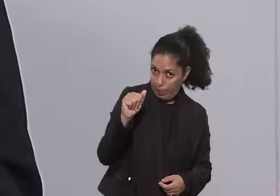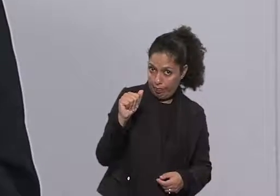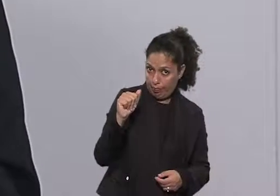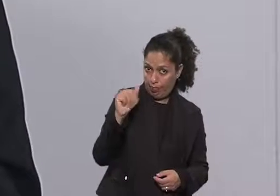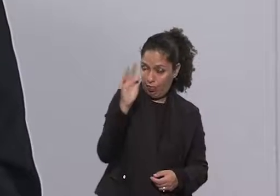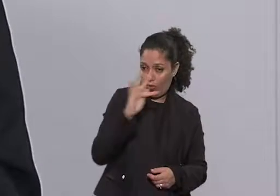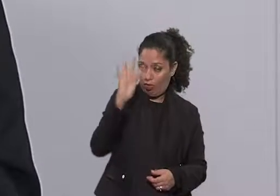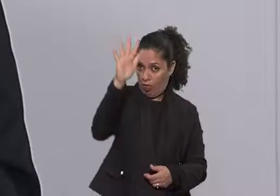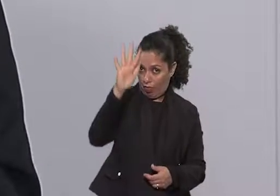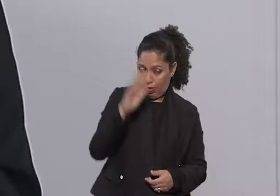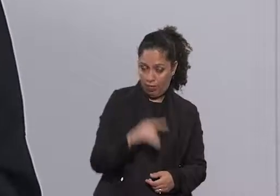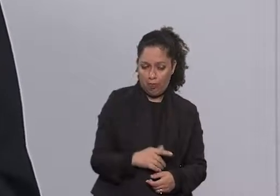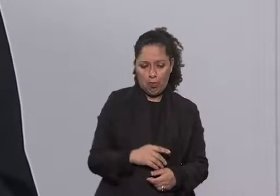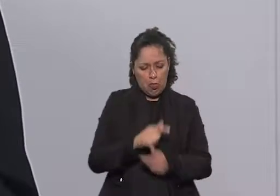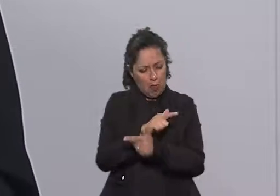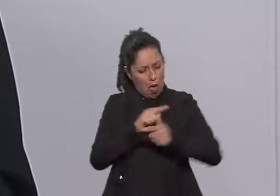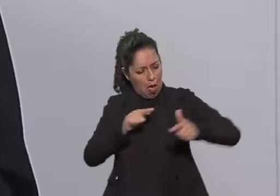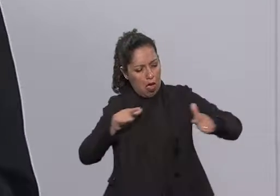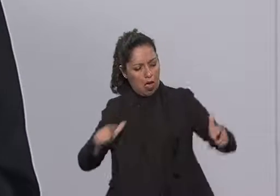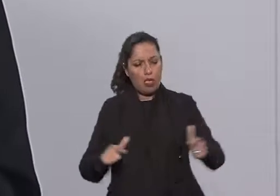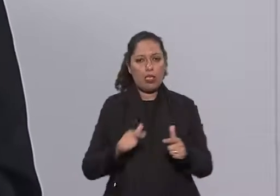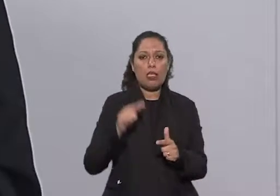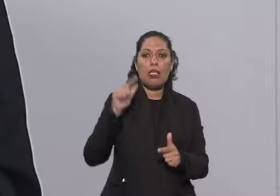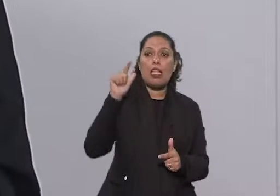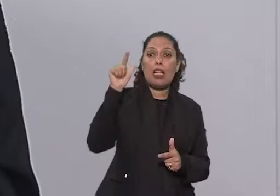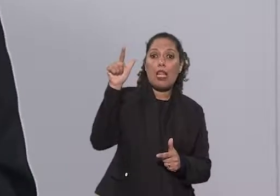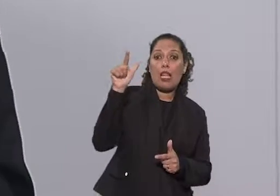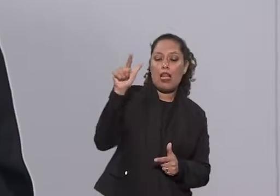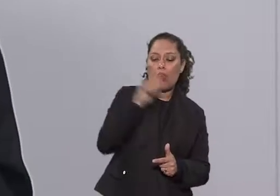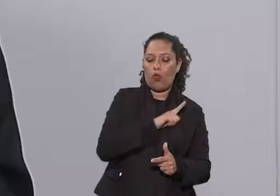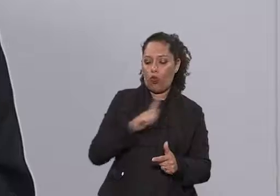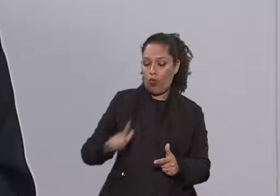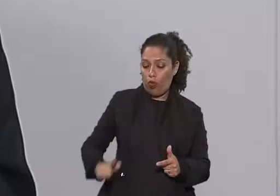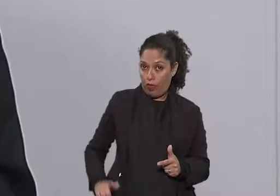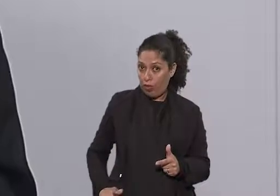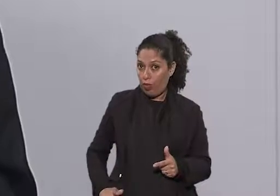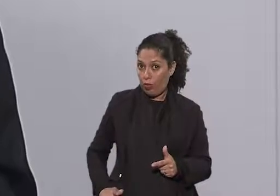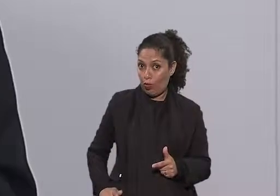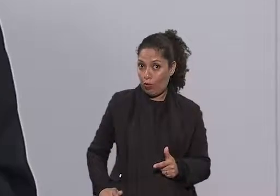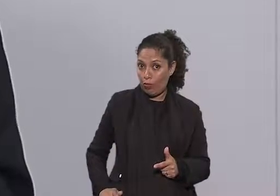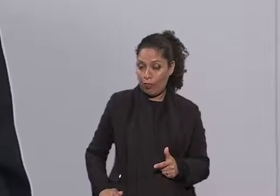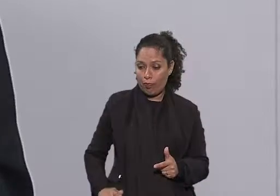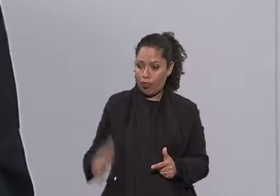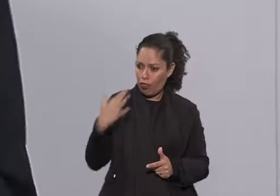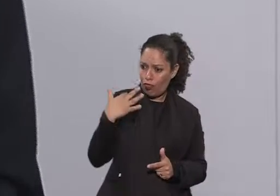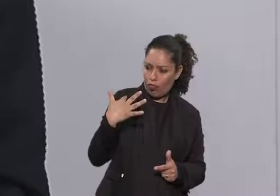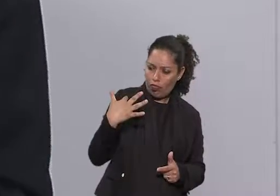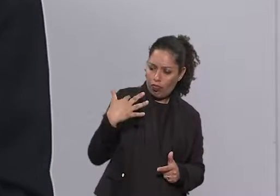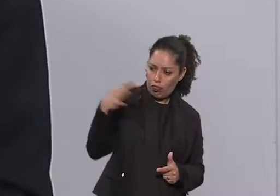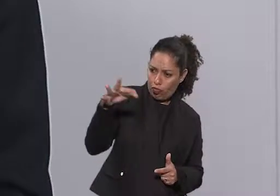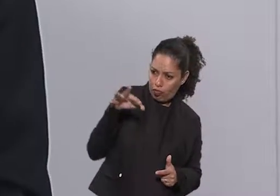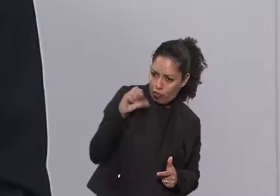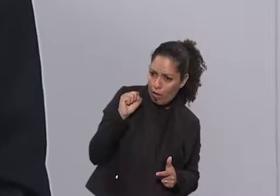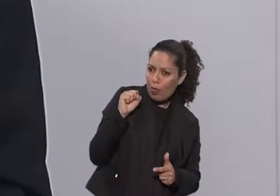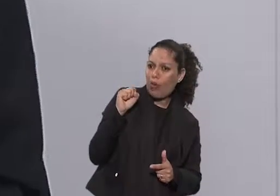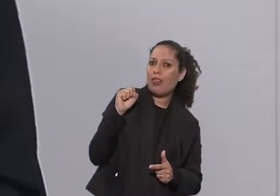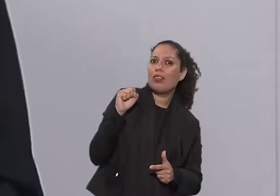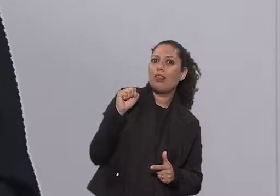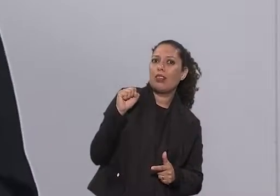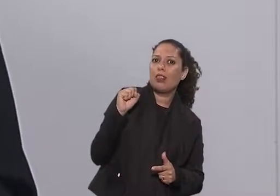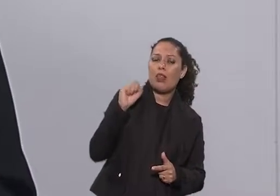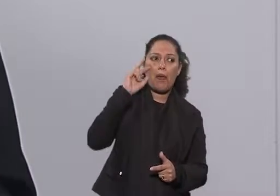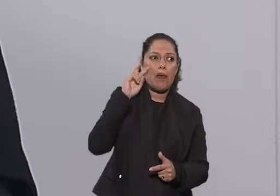que o governador wilson 21 recebeu os campeões lá no palácio guanabara o godoy é moda masculina e o curral das éguas